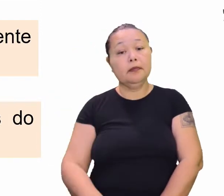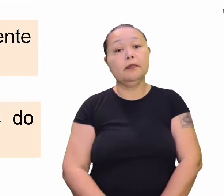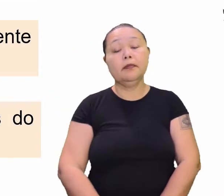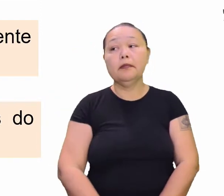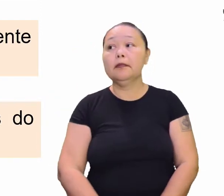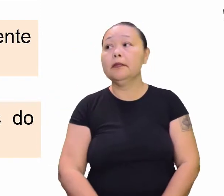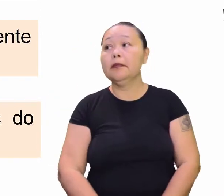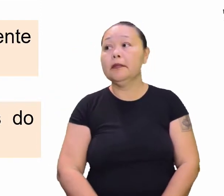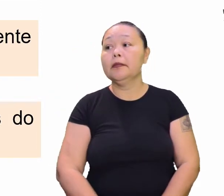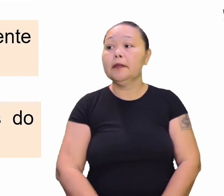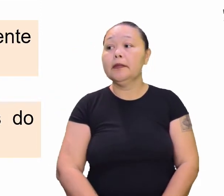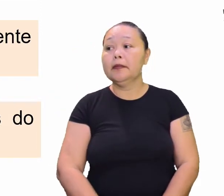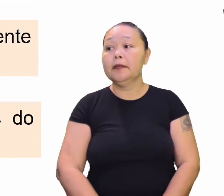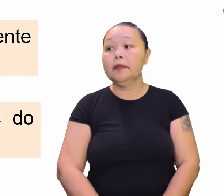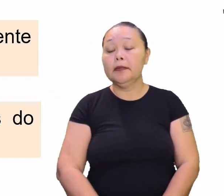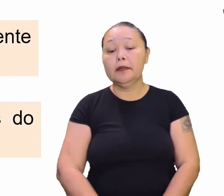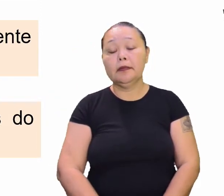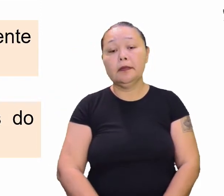drástica.